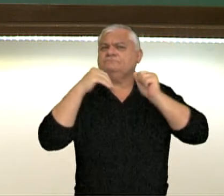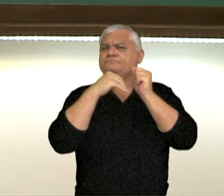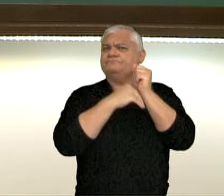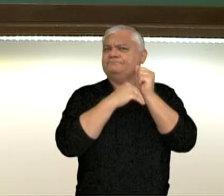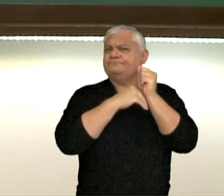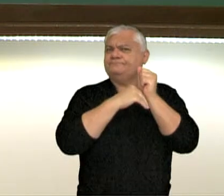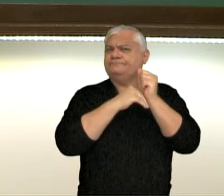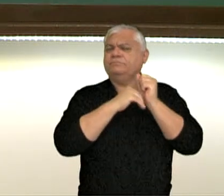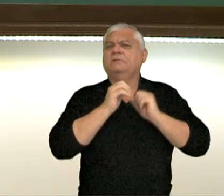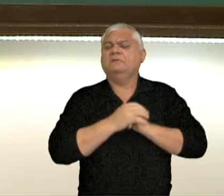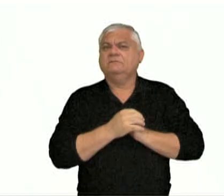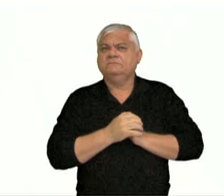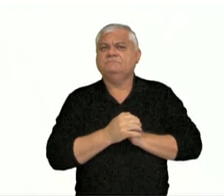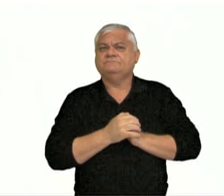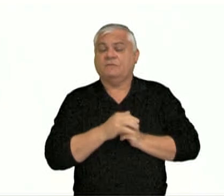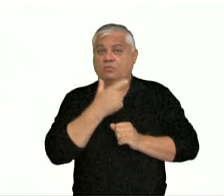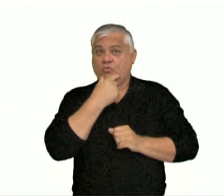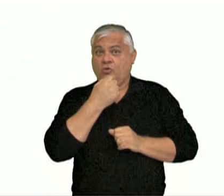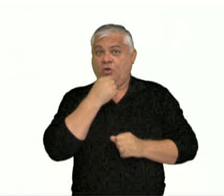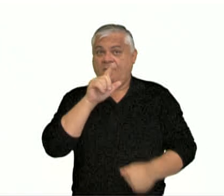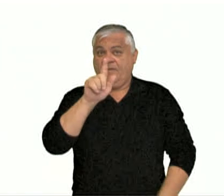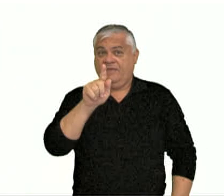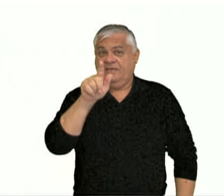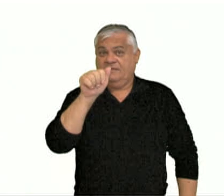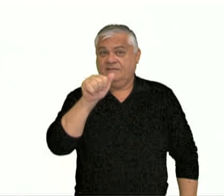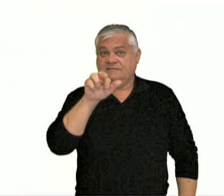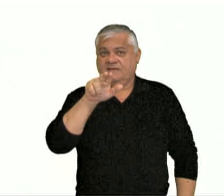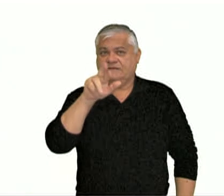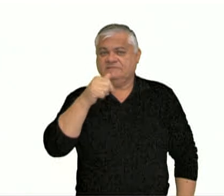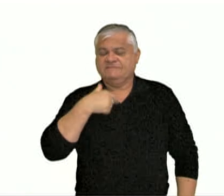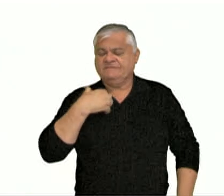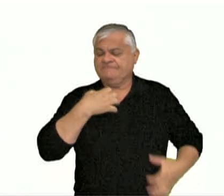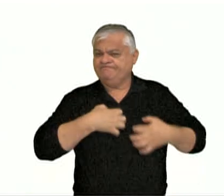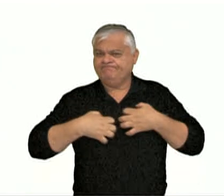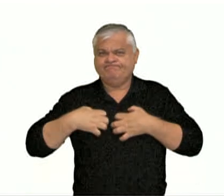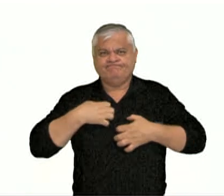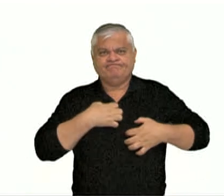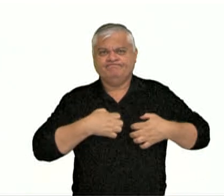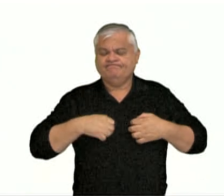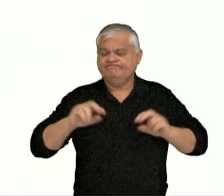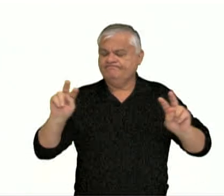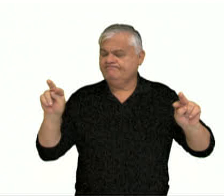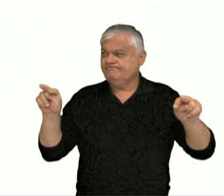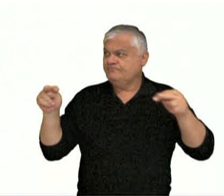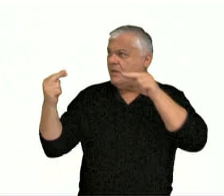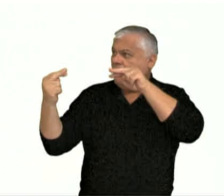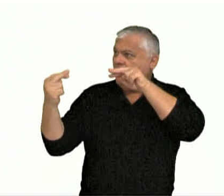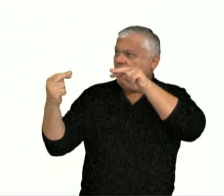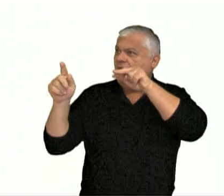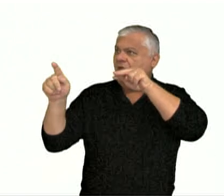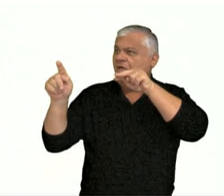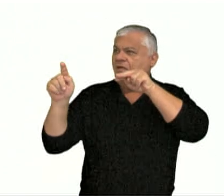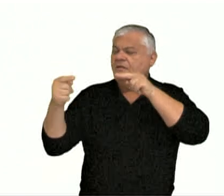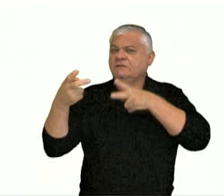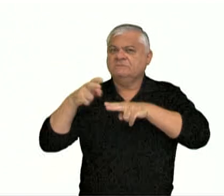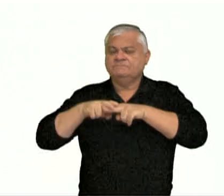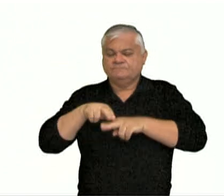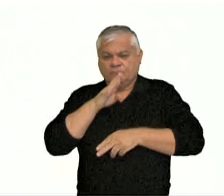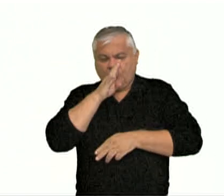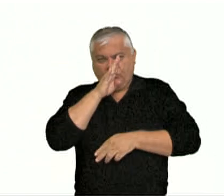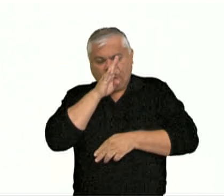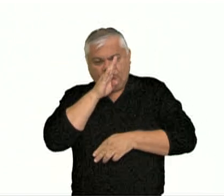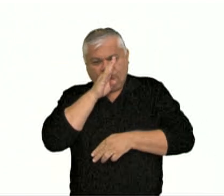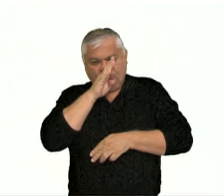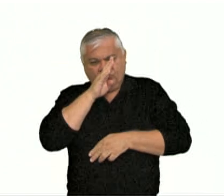Texto. Garcia estava atônito. Olhou para ele, viu-o sentar-se tranquilamente, estirar as